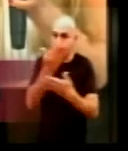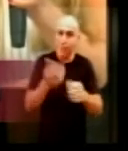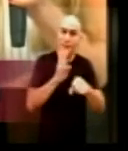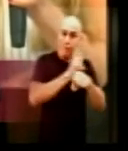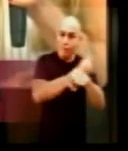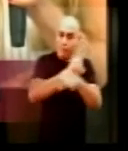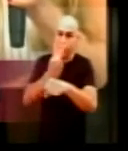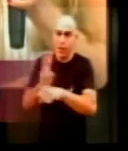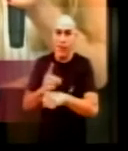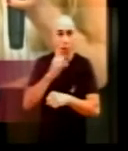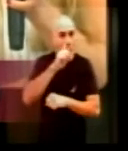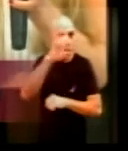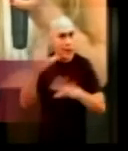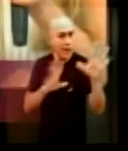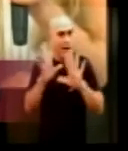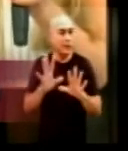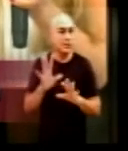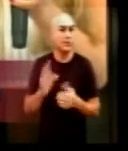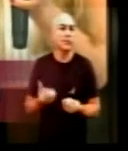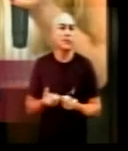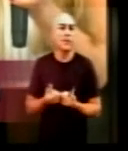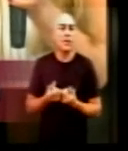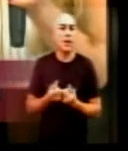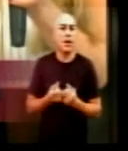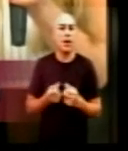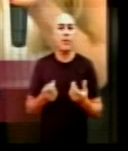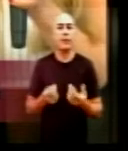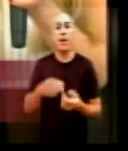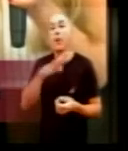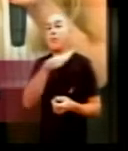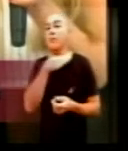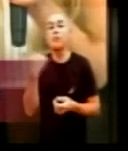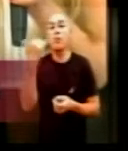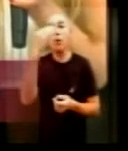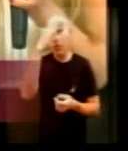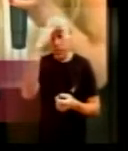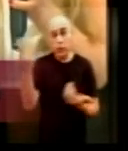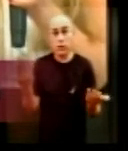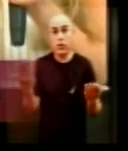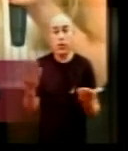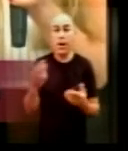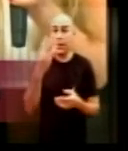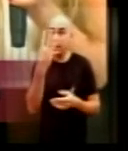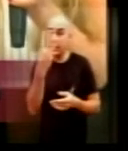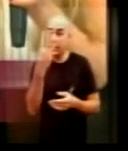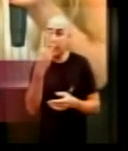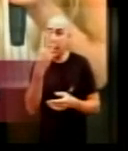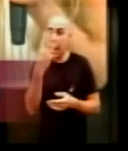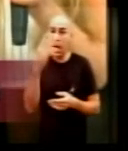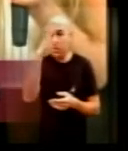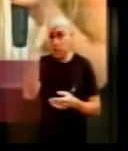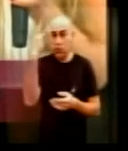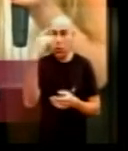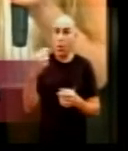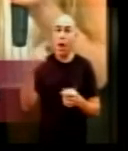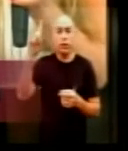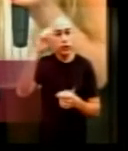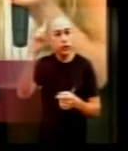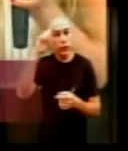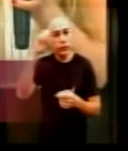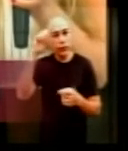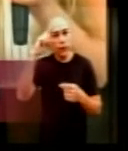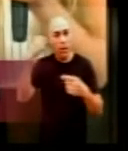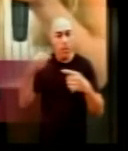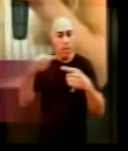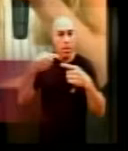toda medida deve ser tomada ainda. E os óbitos, nós estamos mantendo aí uma média de 3 óbitos por dia ainda nesse período.